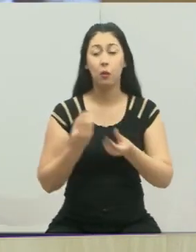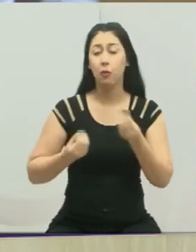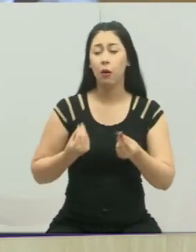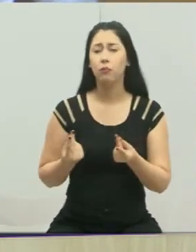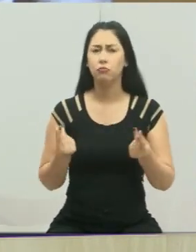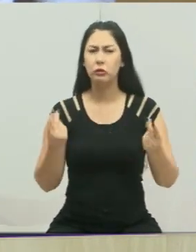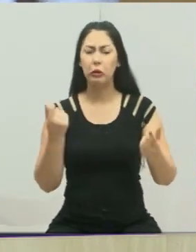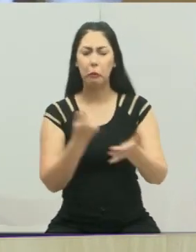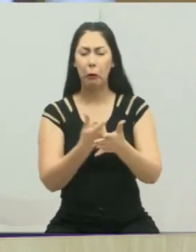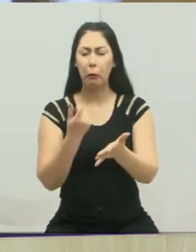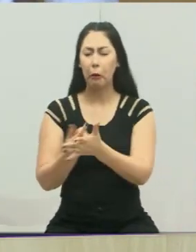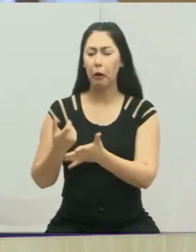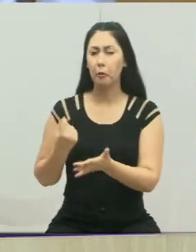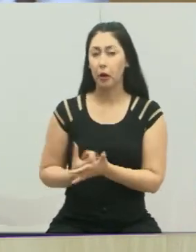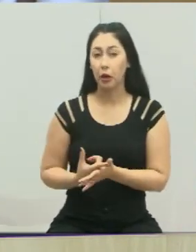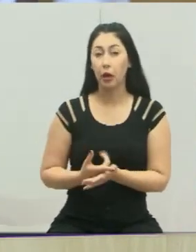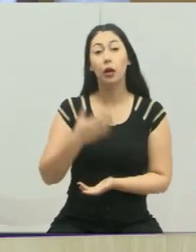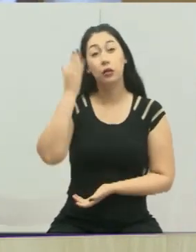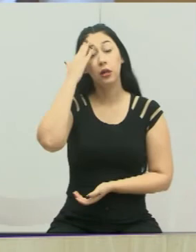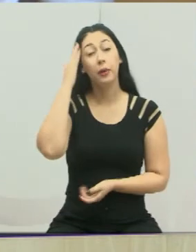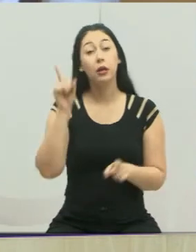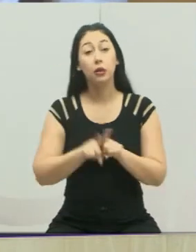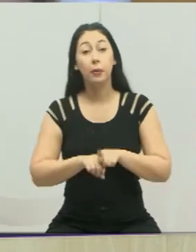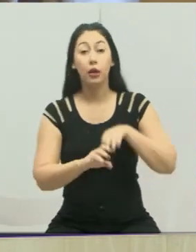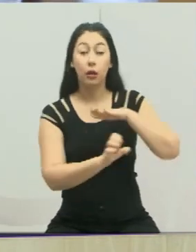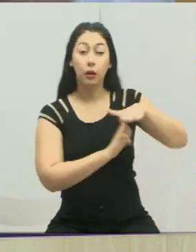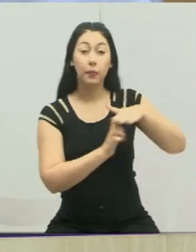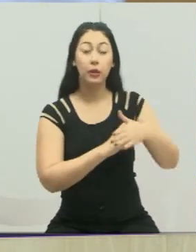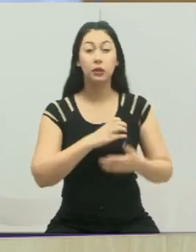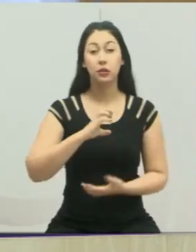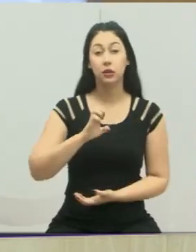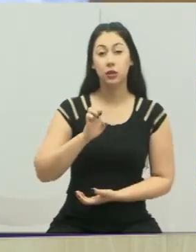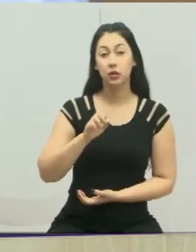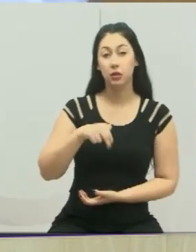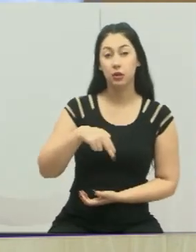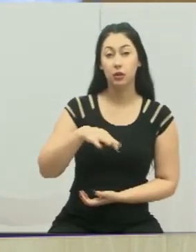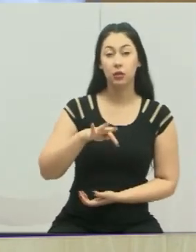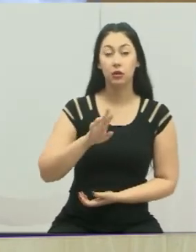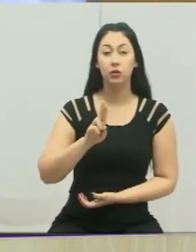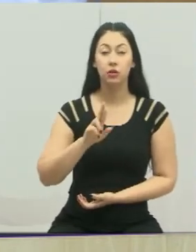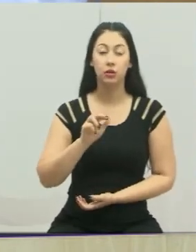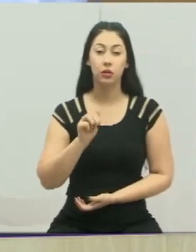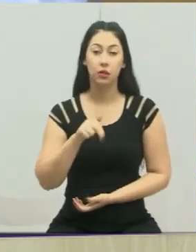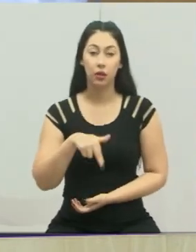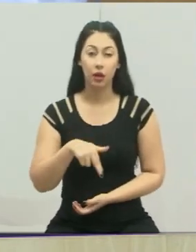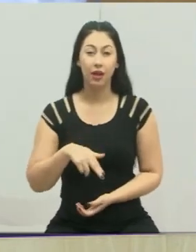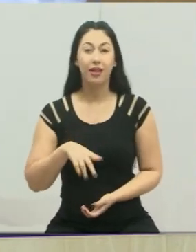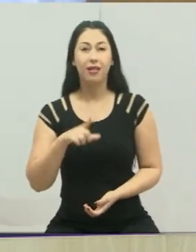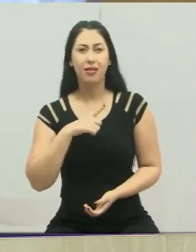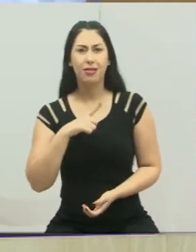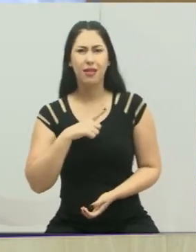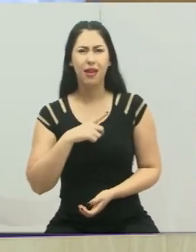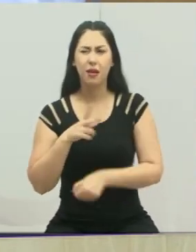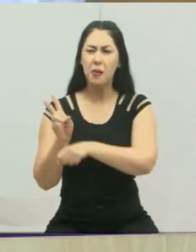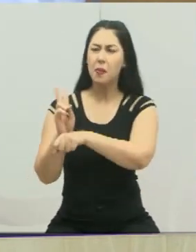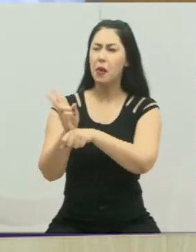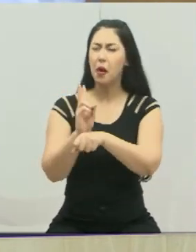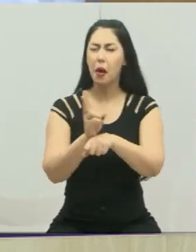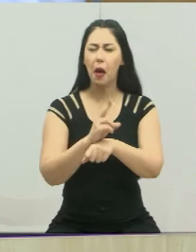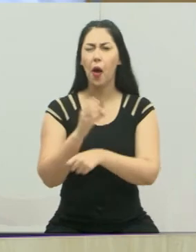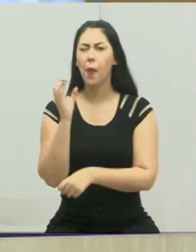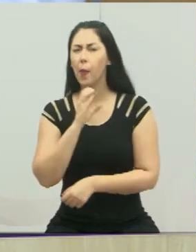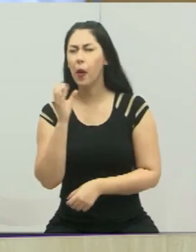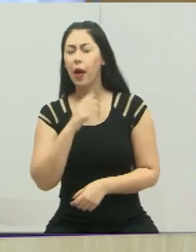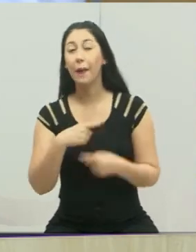população, considerando que a empresa Centran estava operando os radares em nossa cidade com contrato vigente por 1 ano, tendo custado